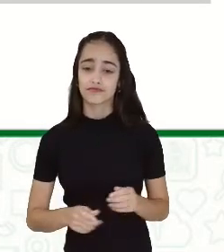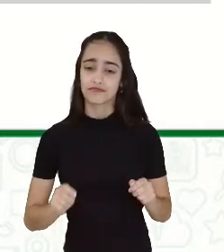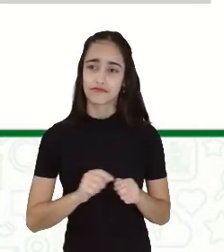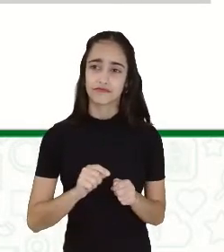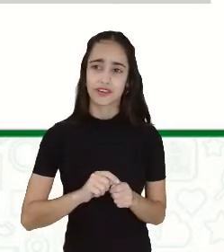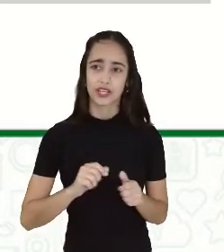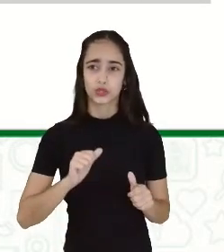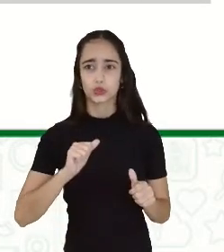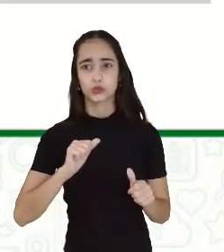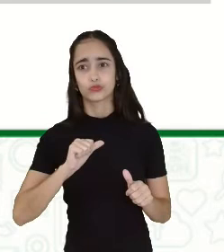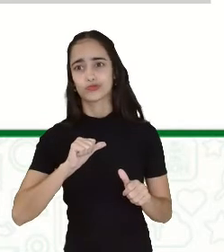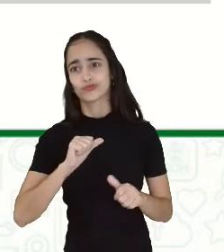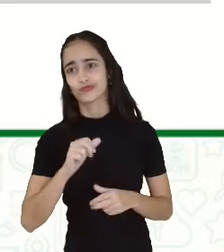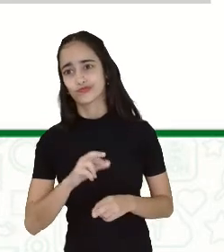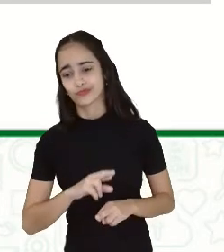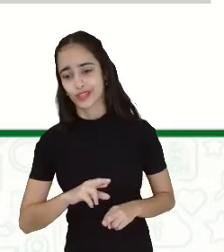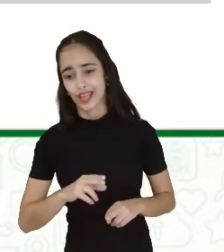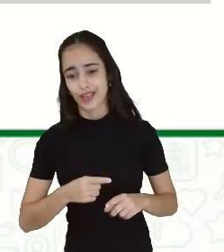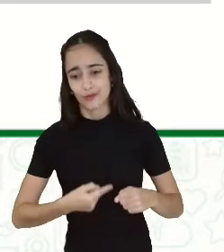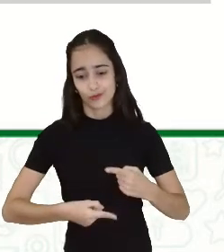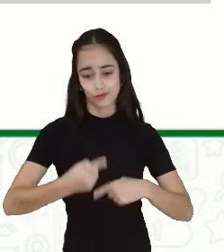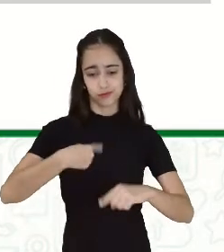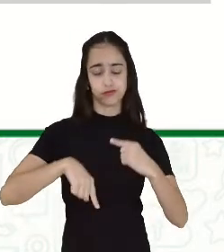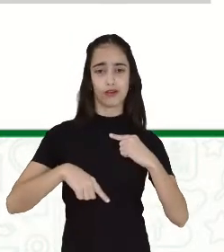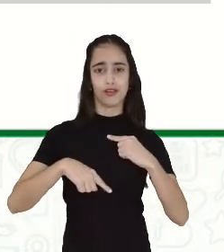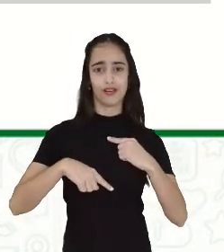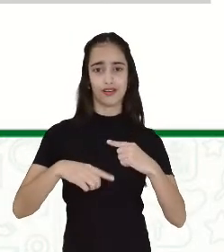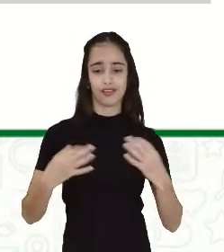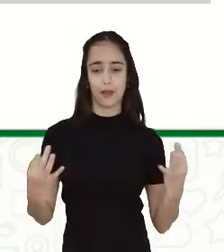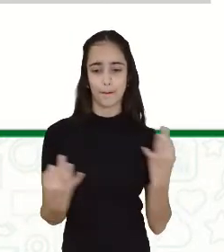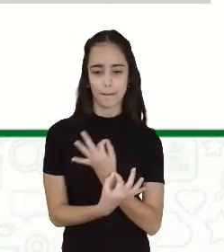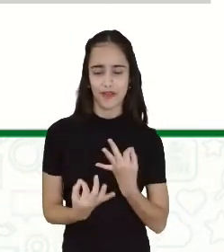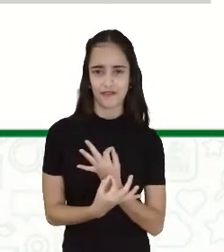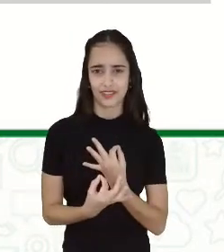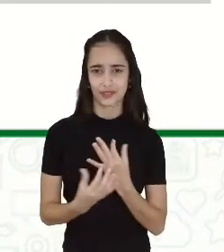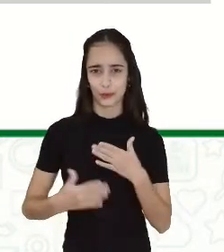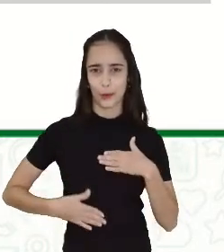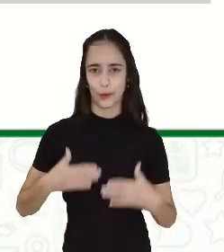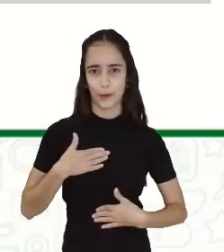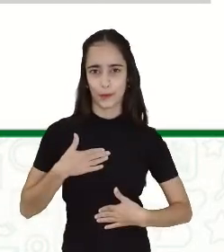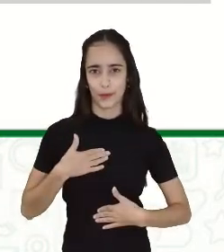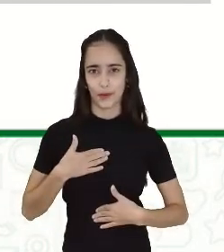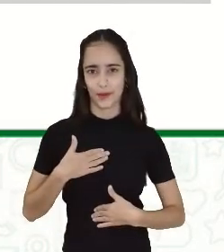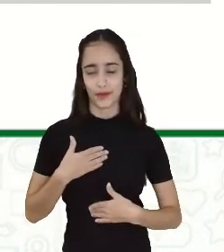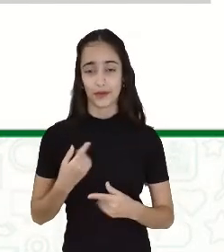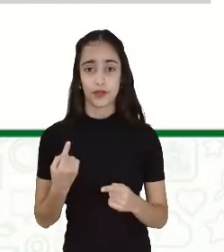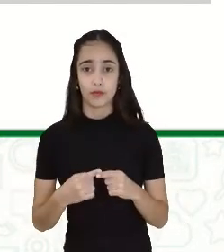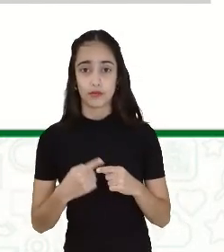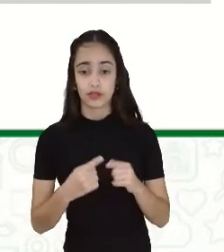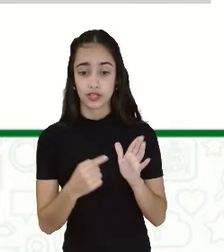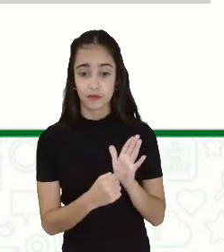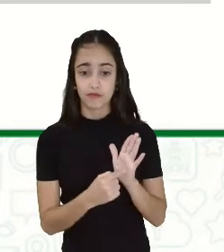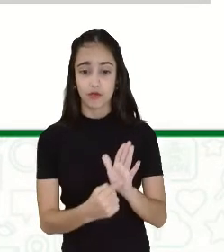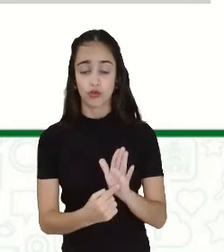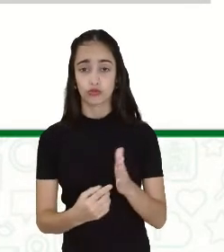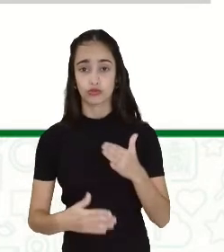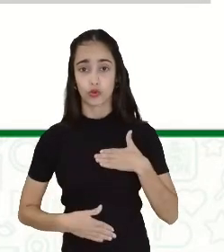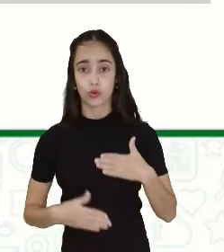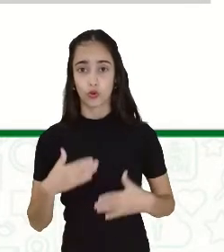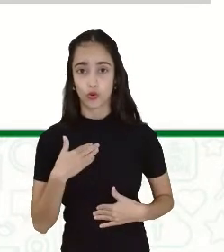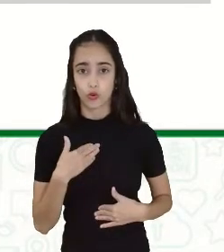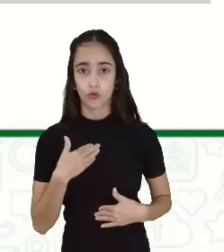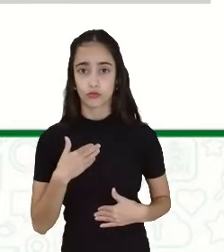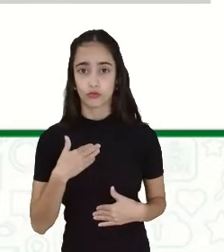oposto dessa ideia de perfeição do corpo né ele busca representar o corpo a partir